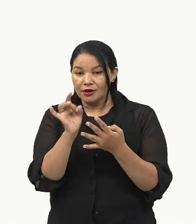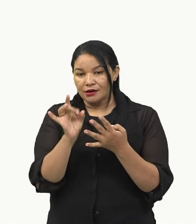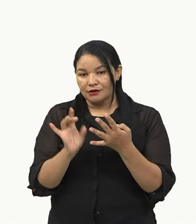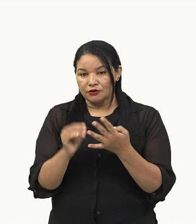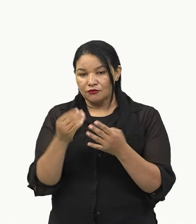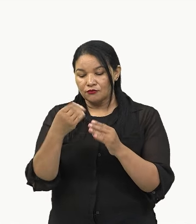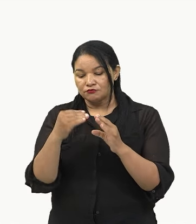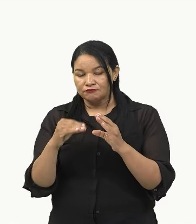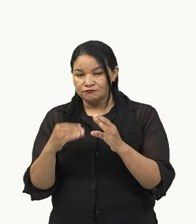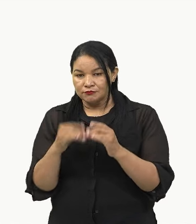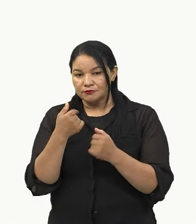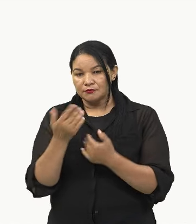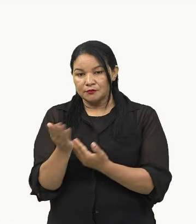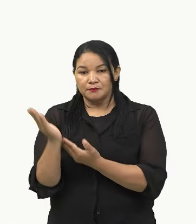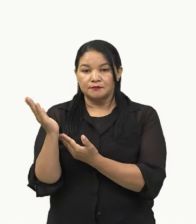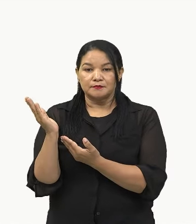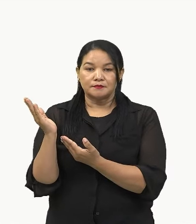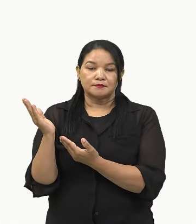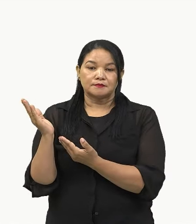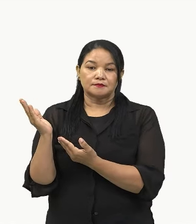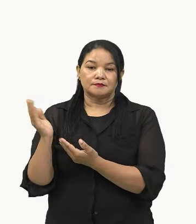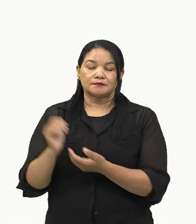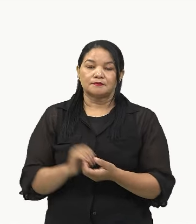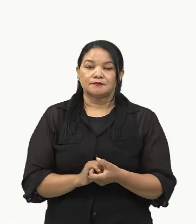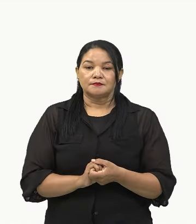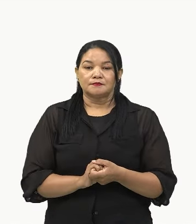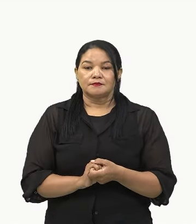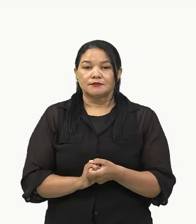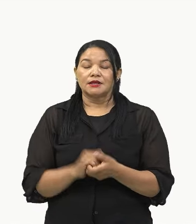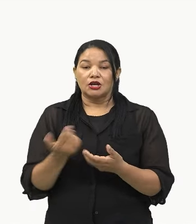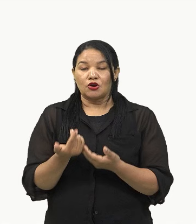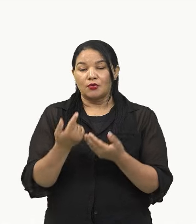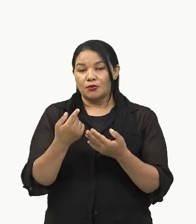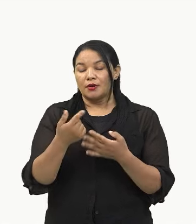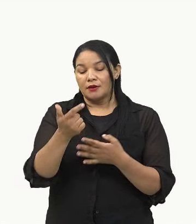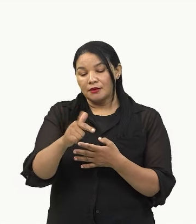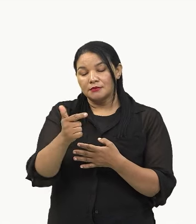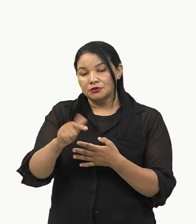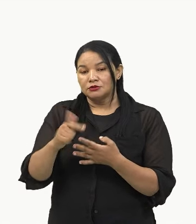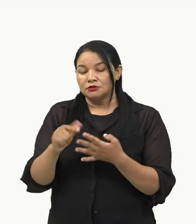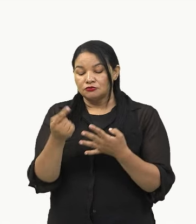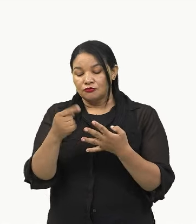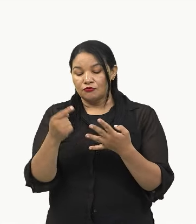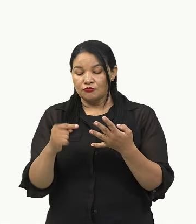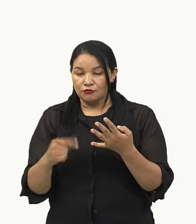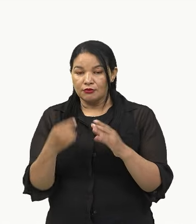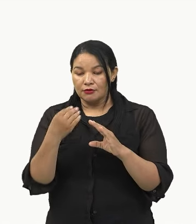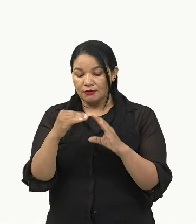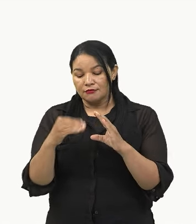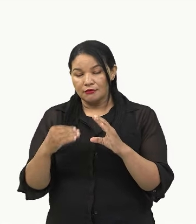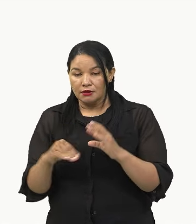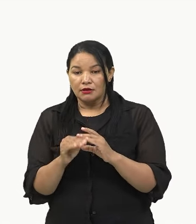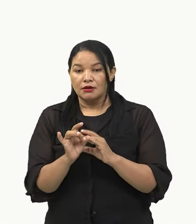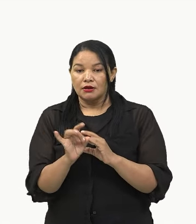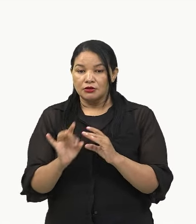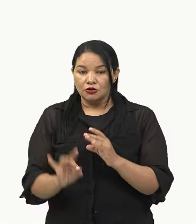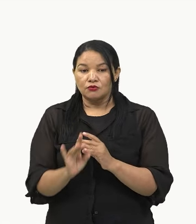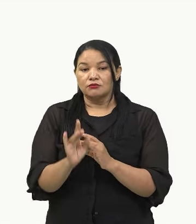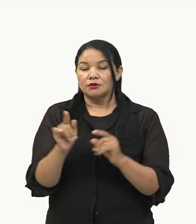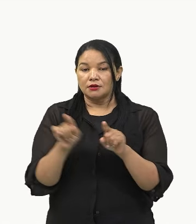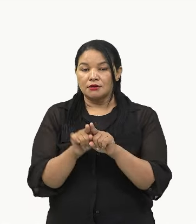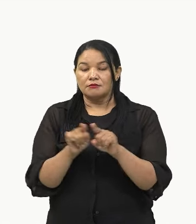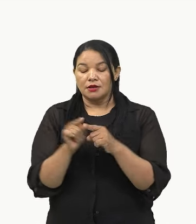rugado. E aí eu vou repetir toda essa conjugação em todas as